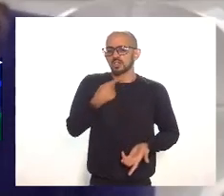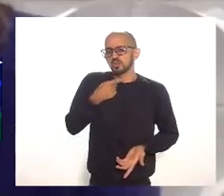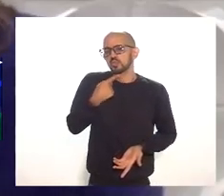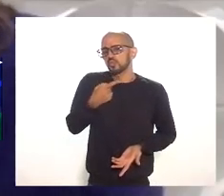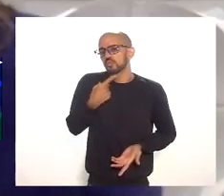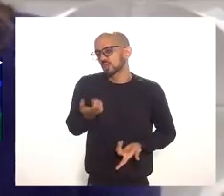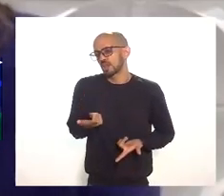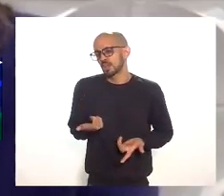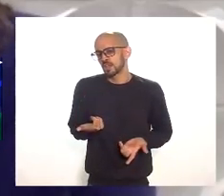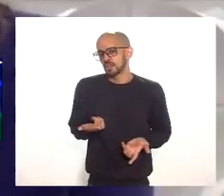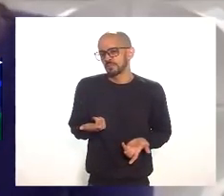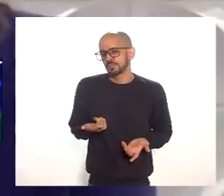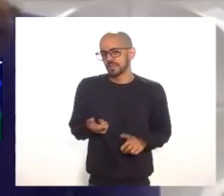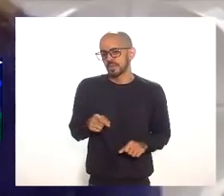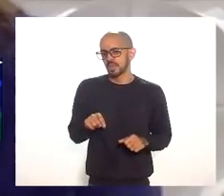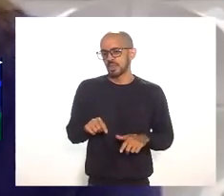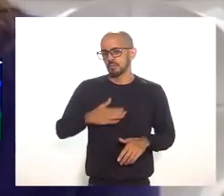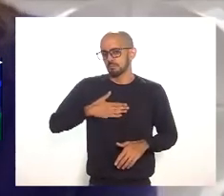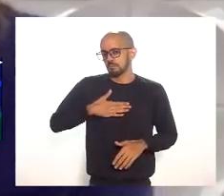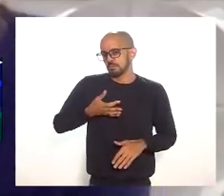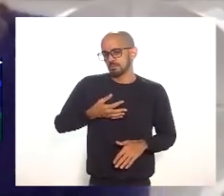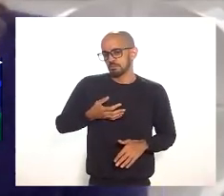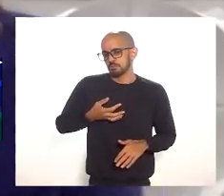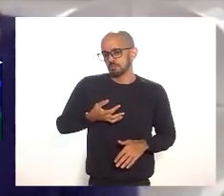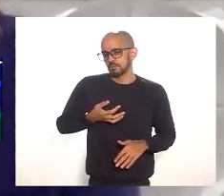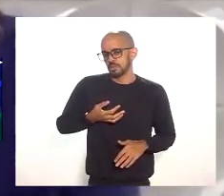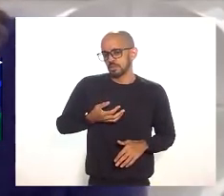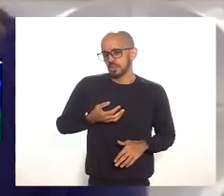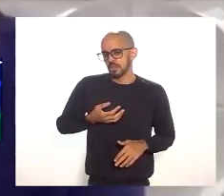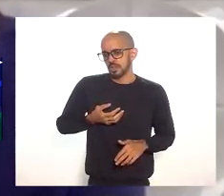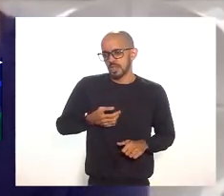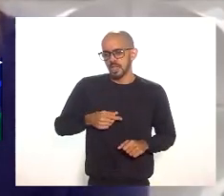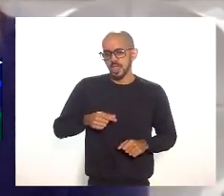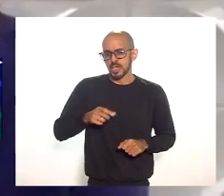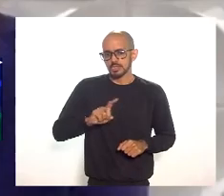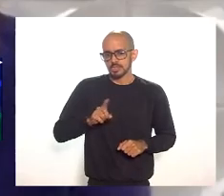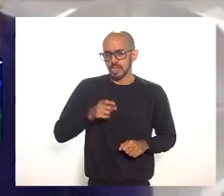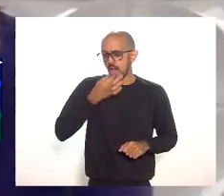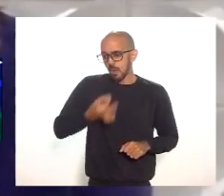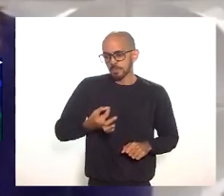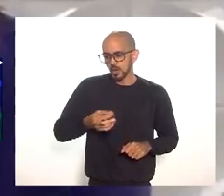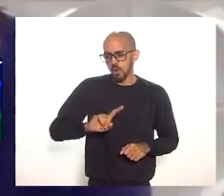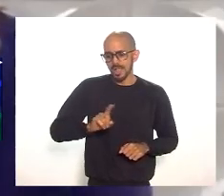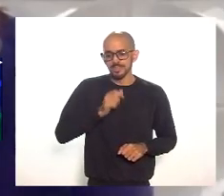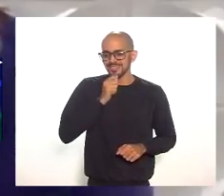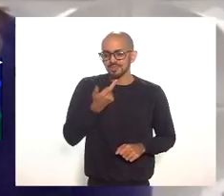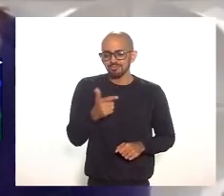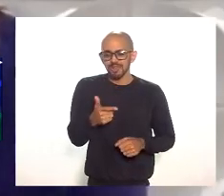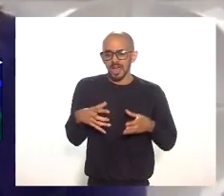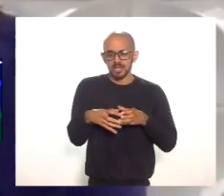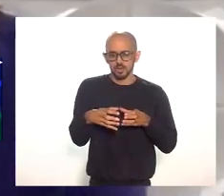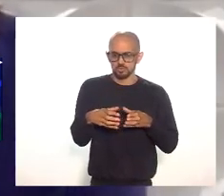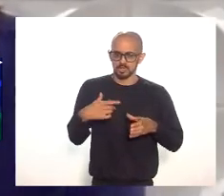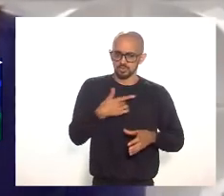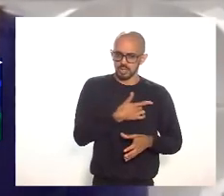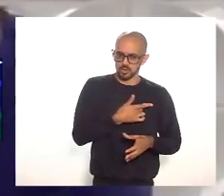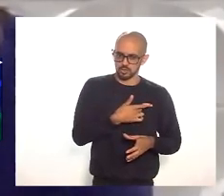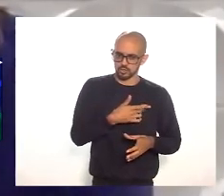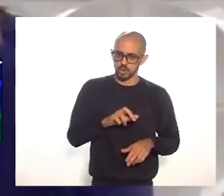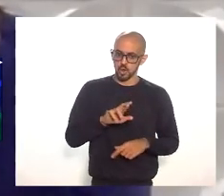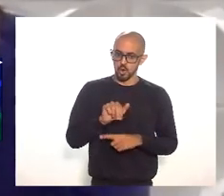Porque acabei de indagar, esse parecer ainda não chegou na Comissão de Saúde. E é um tema, como bem colocou aqui o deputado Rodrigo Amorim,